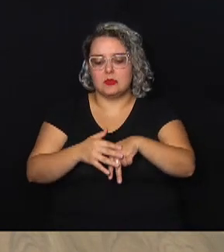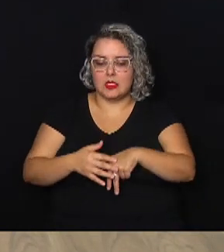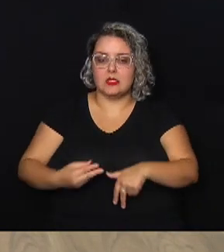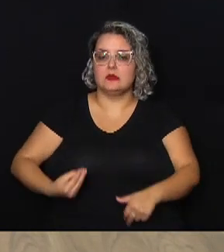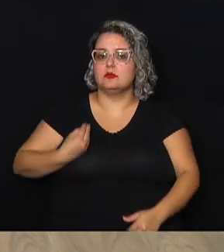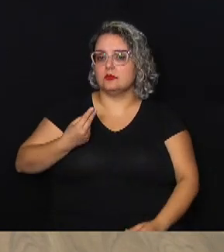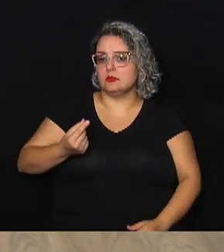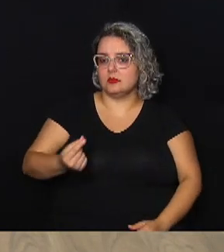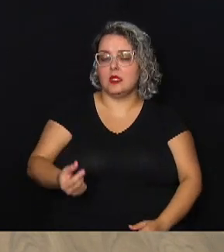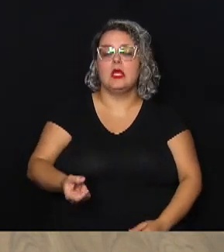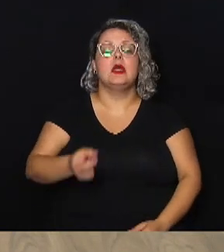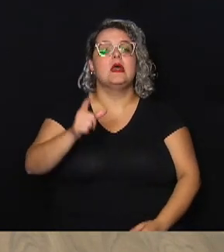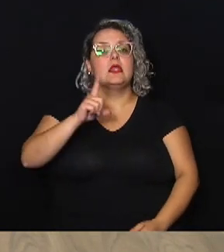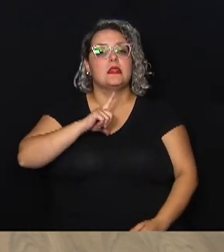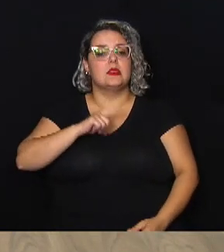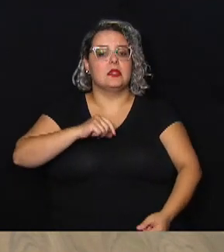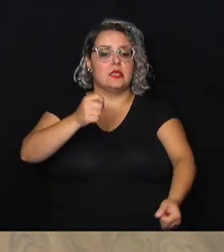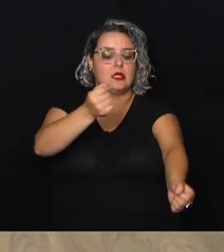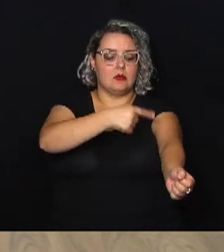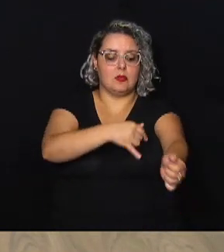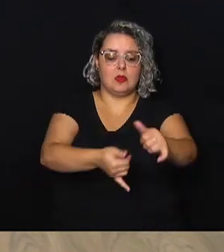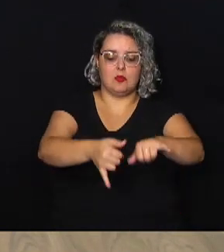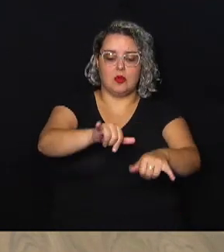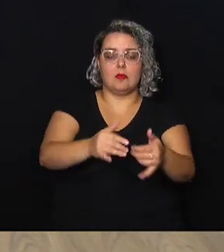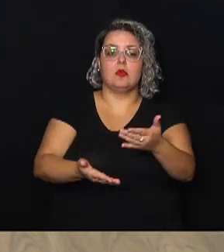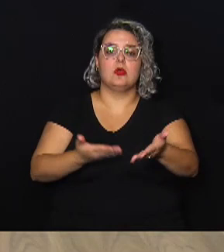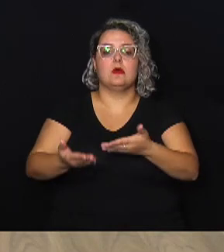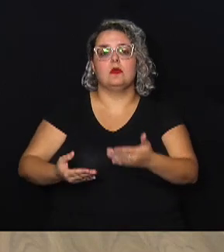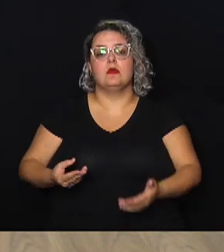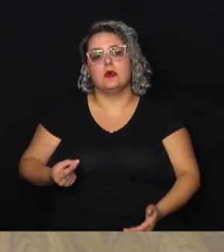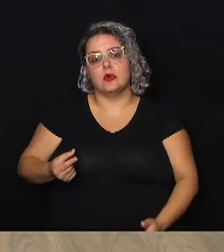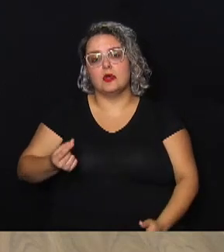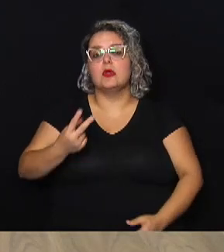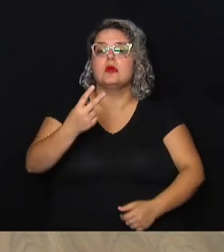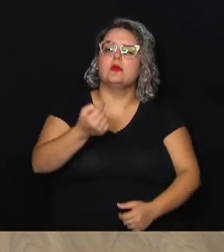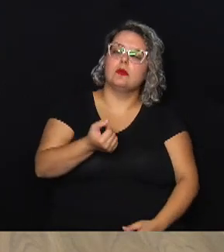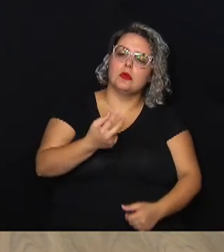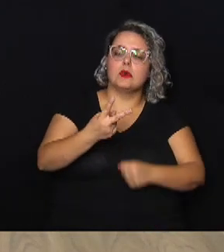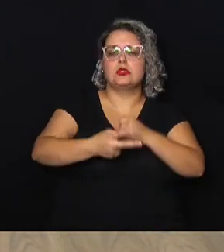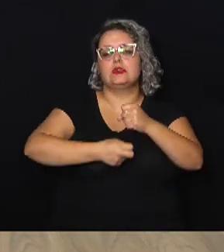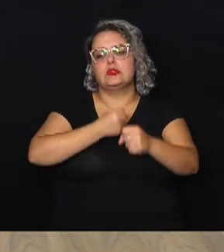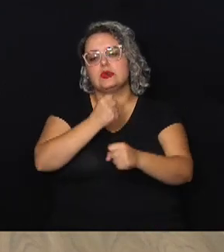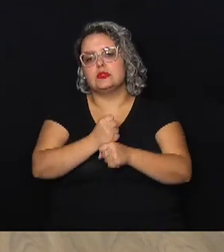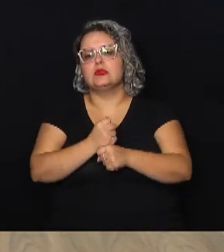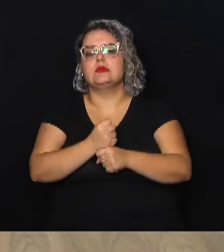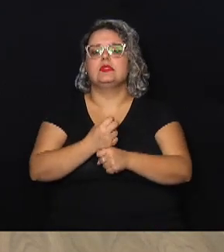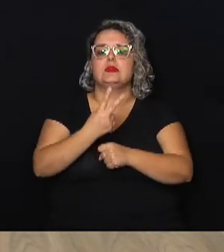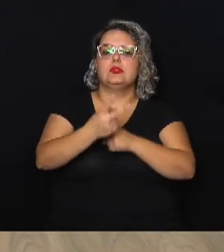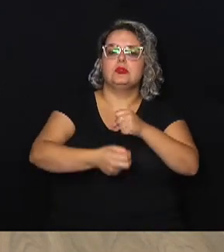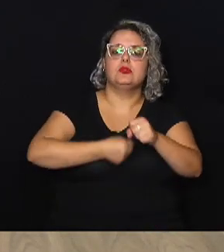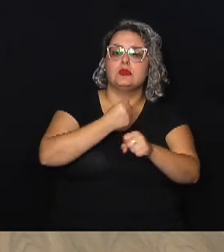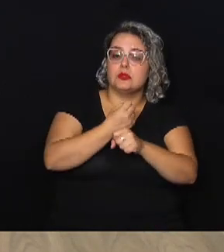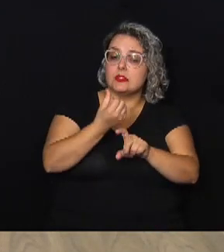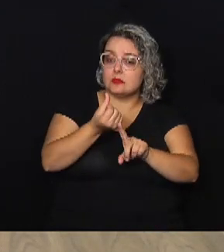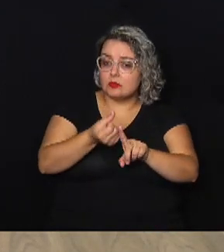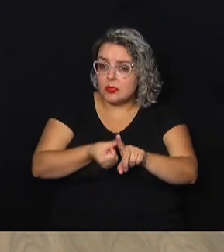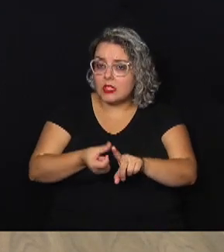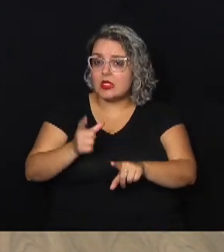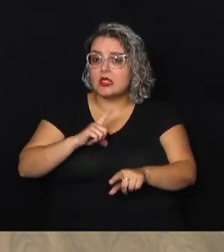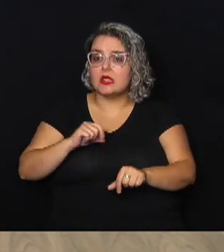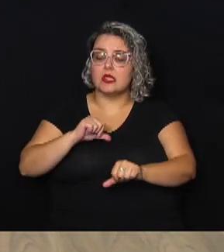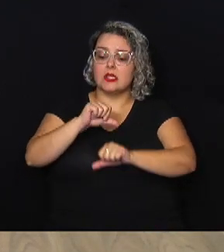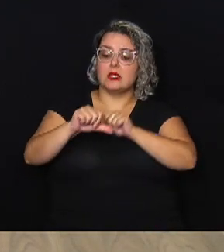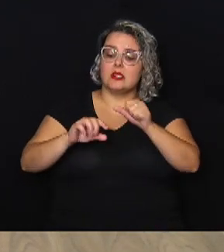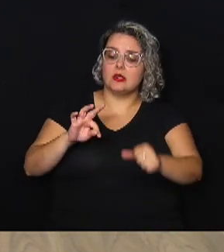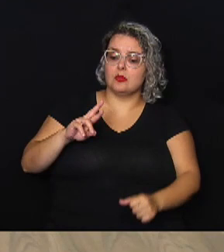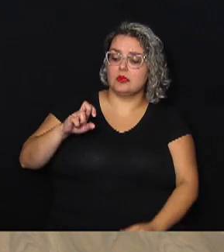a quimioterapia aí, que acaba sendo um tratamento longo, por volta de 2 anos e 2 anos e meio. E tem o transplante.